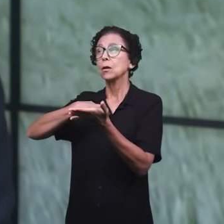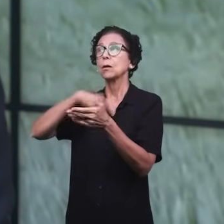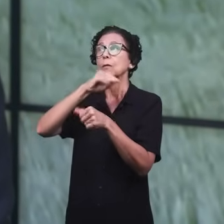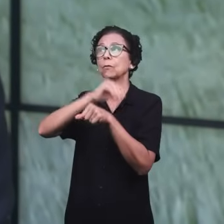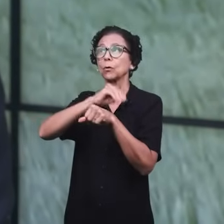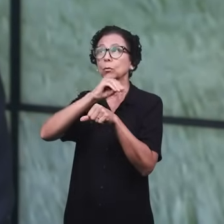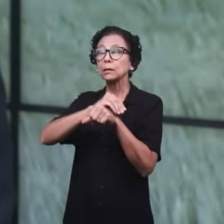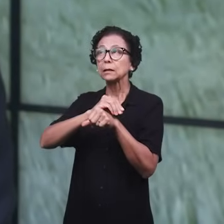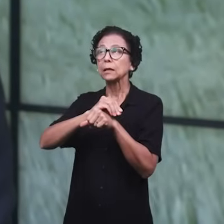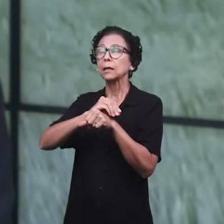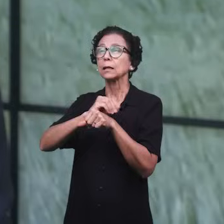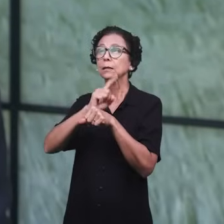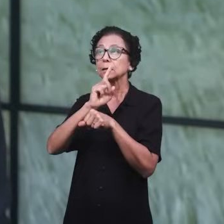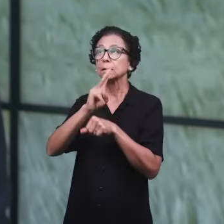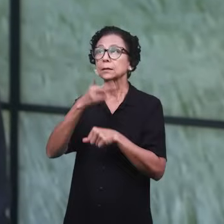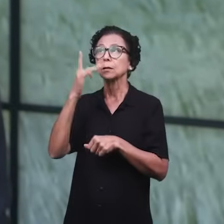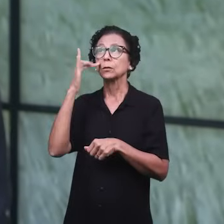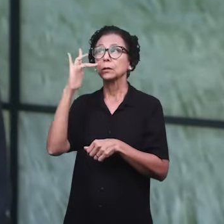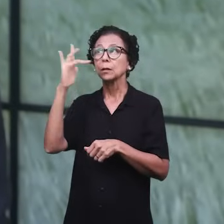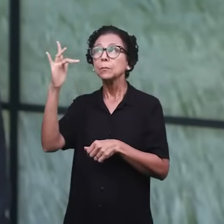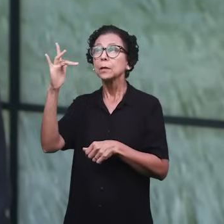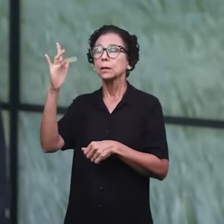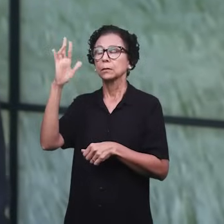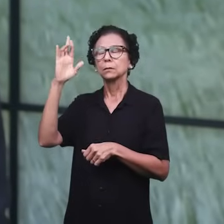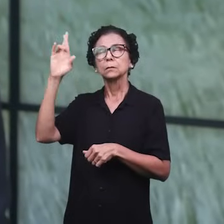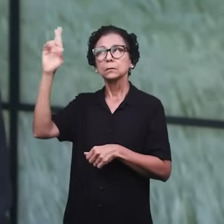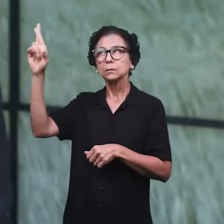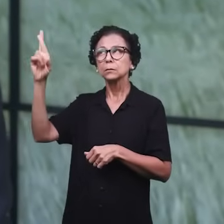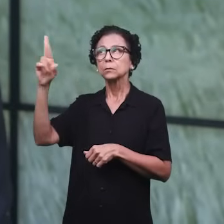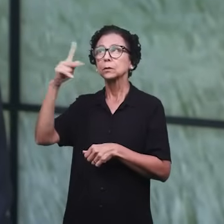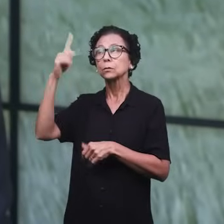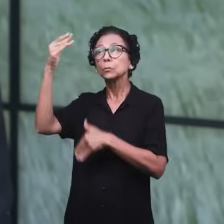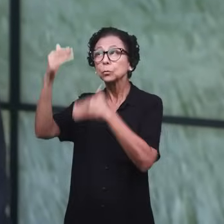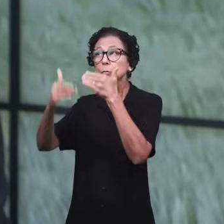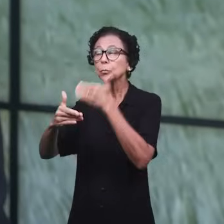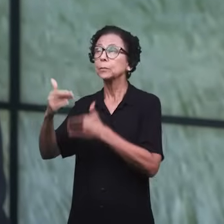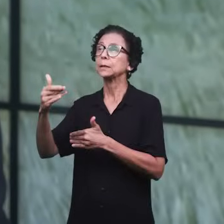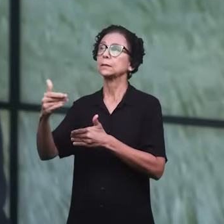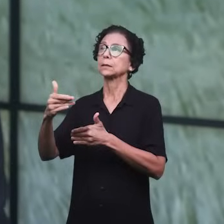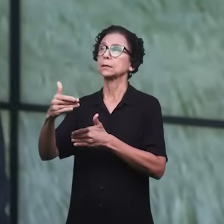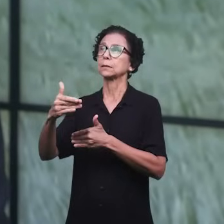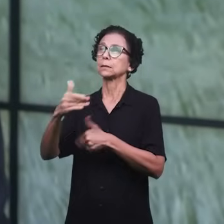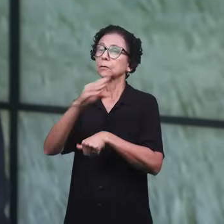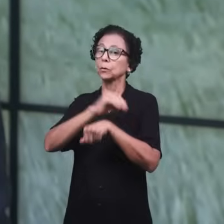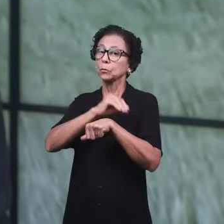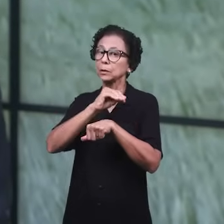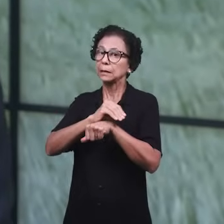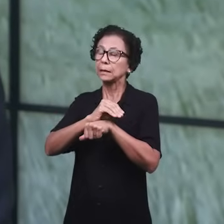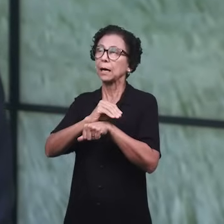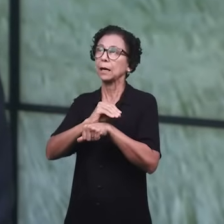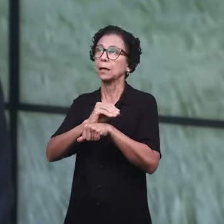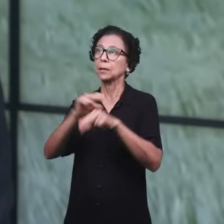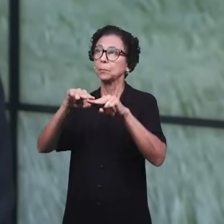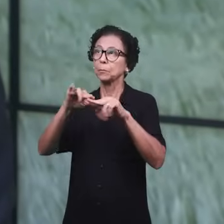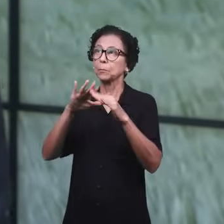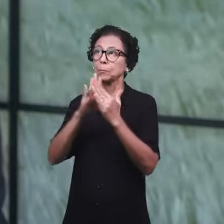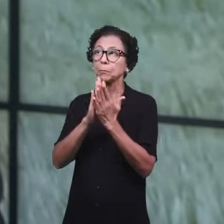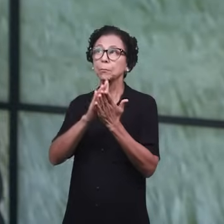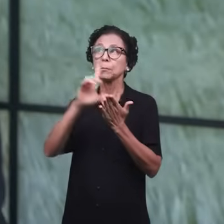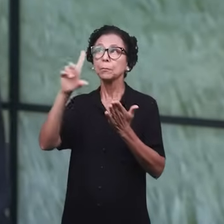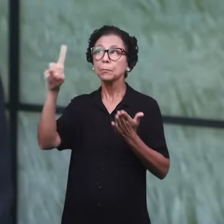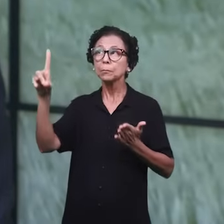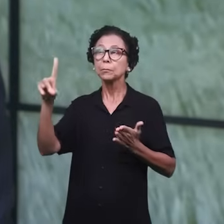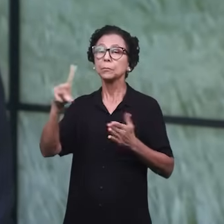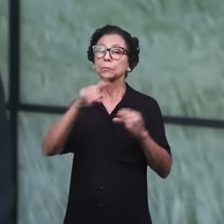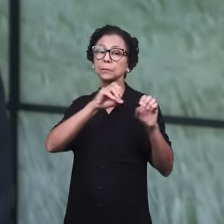temor do senhor Uhum que ele vai criar o seu filho na presença do Senhor e na palavra Então acho que esse important